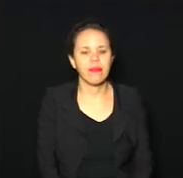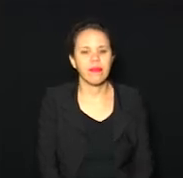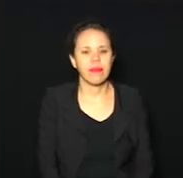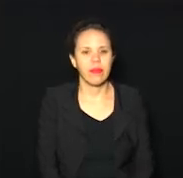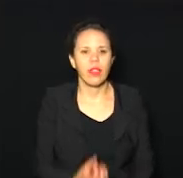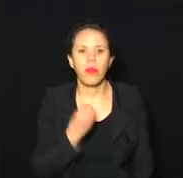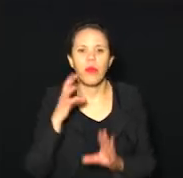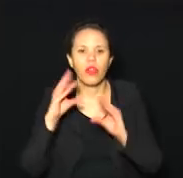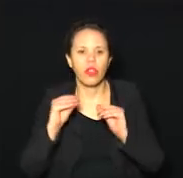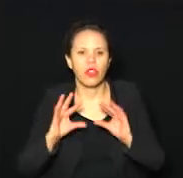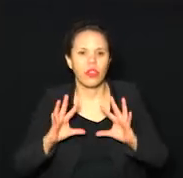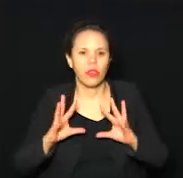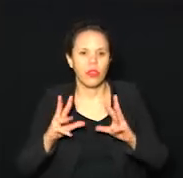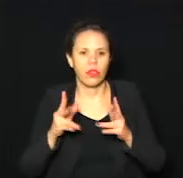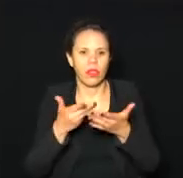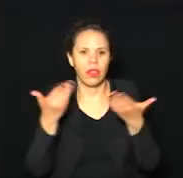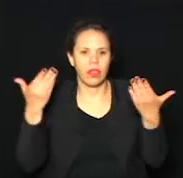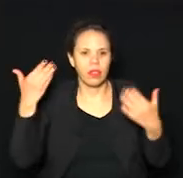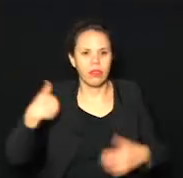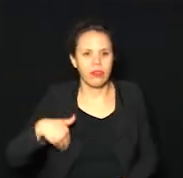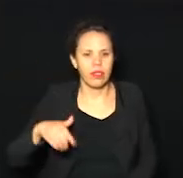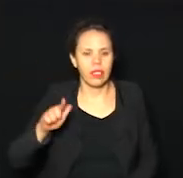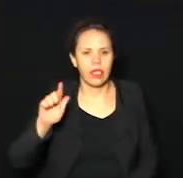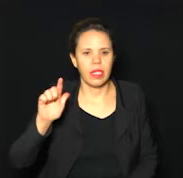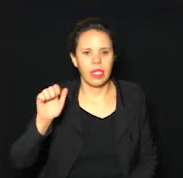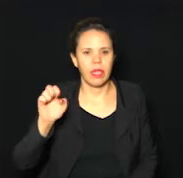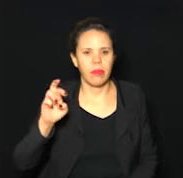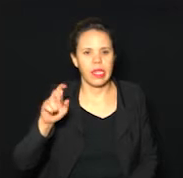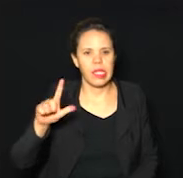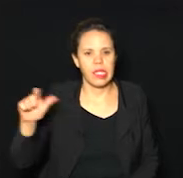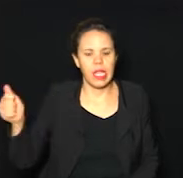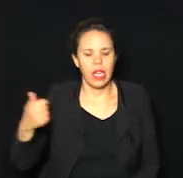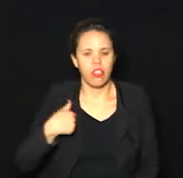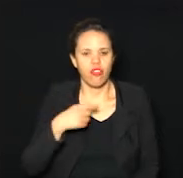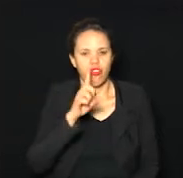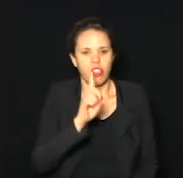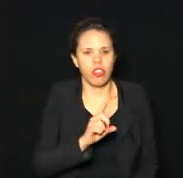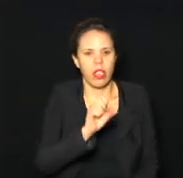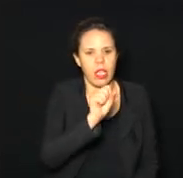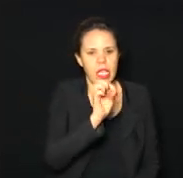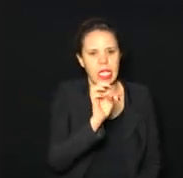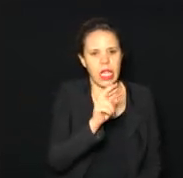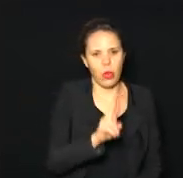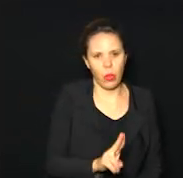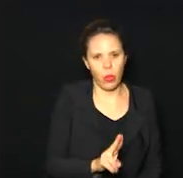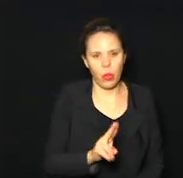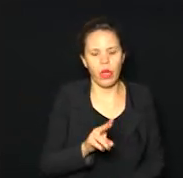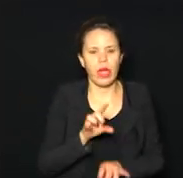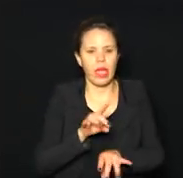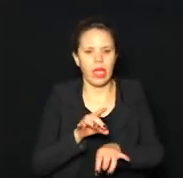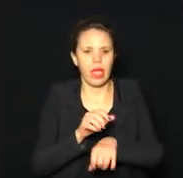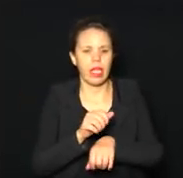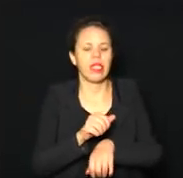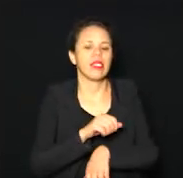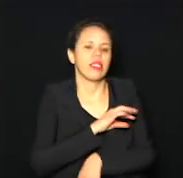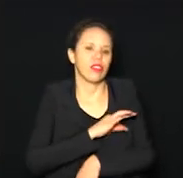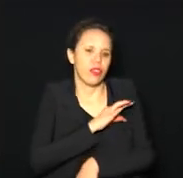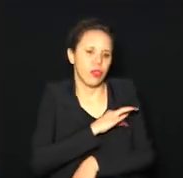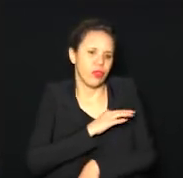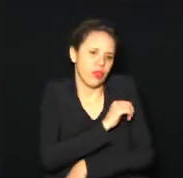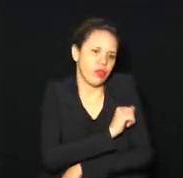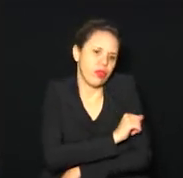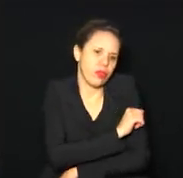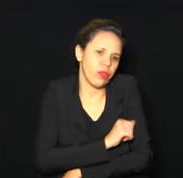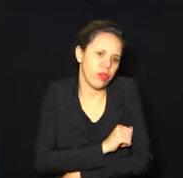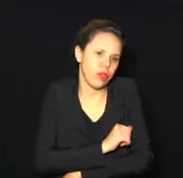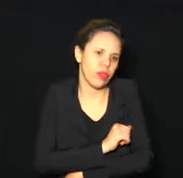Boa noite a todos, eu sou a Gabriela, sou diretora do STU e sou técnica de enfermagem lá na Unicamp, no CAISM.